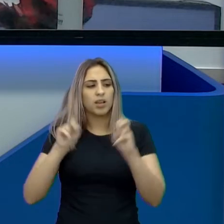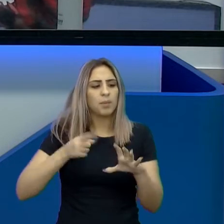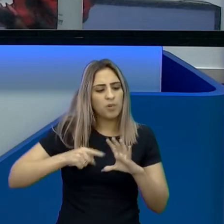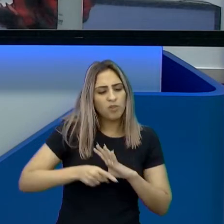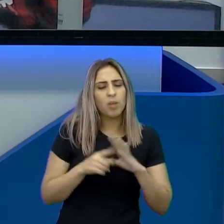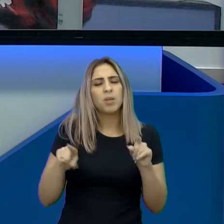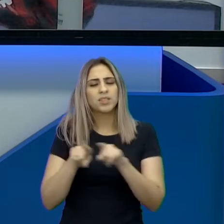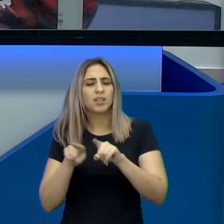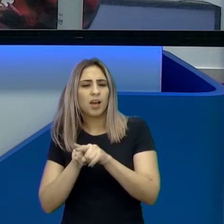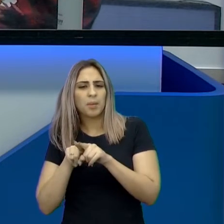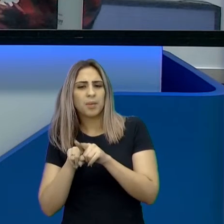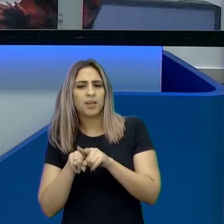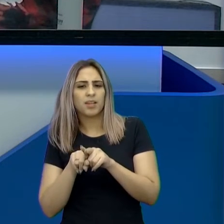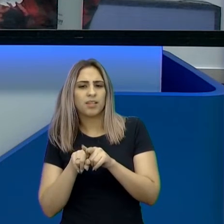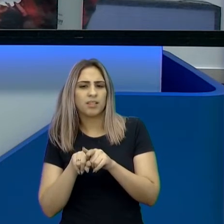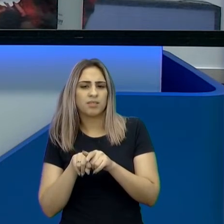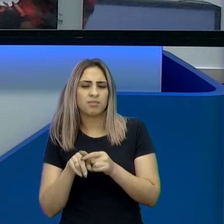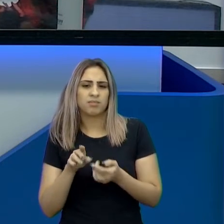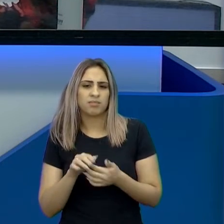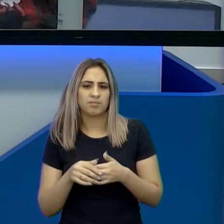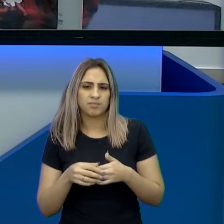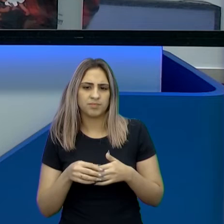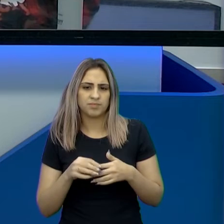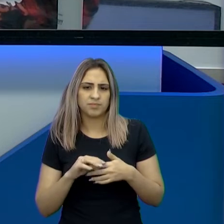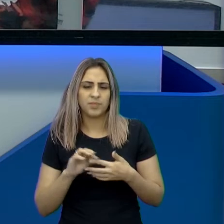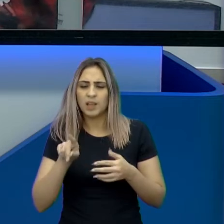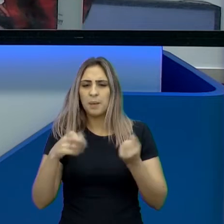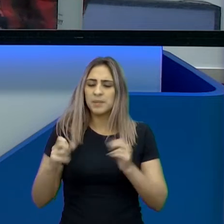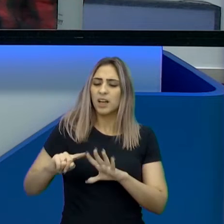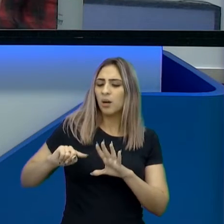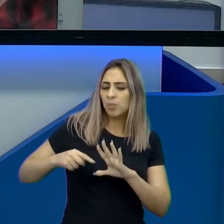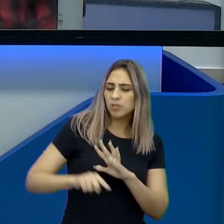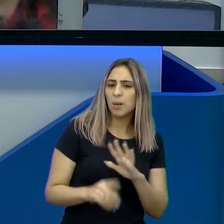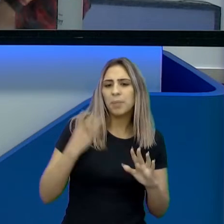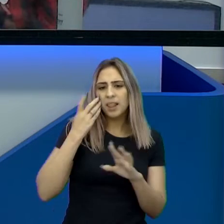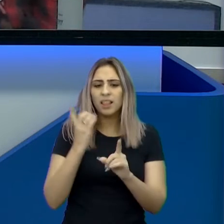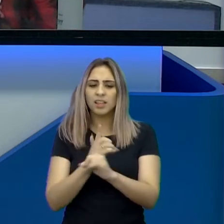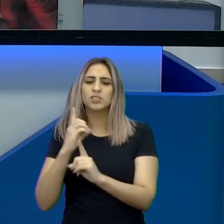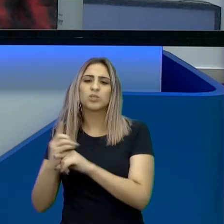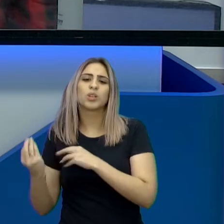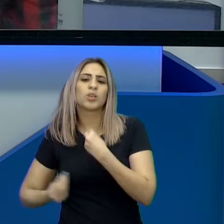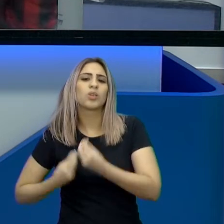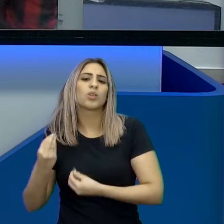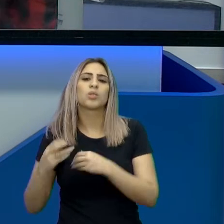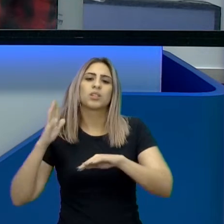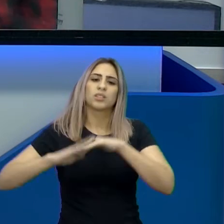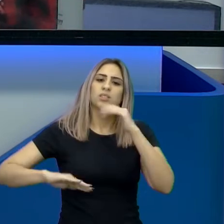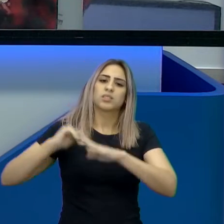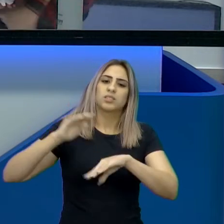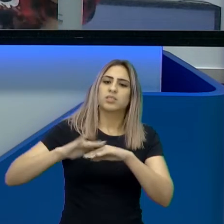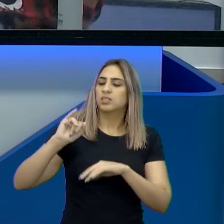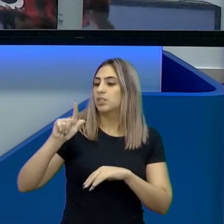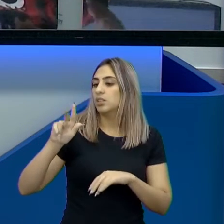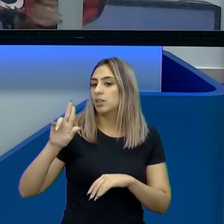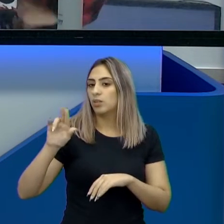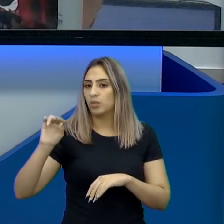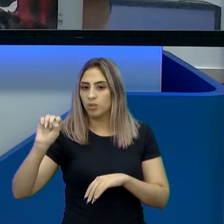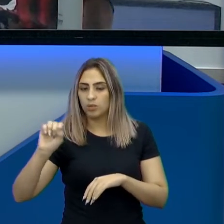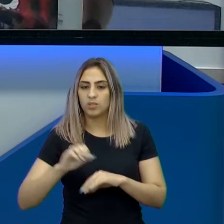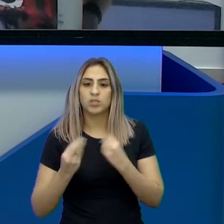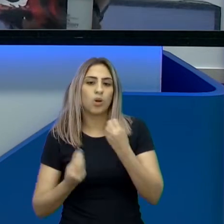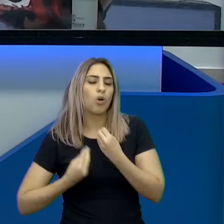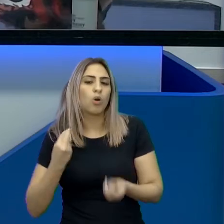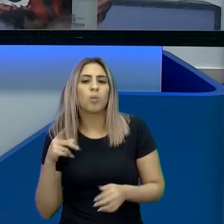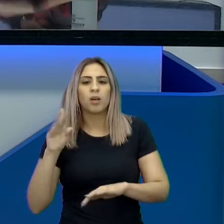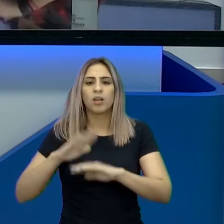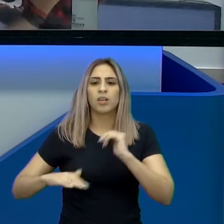aprofundamentos. Como você mesmo falou, Kleber. Tipo, talvez você não precisasse se aprofundar para descobrir como eles constroem os iglus, né? Sim. Ou, tipo, como